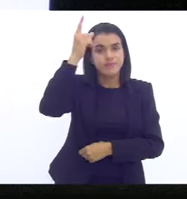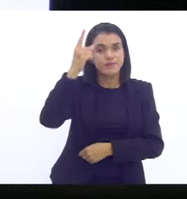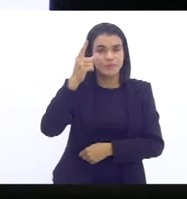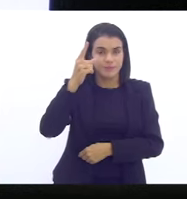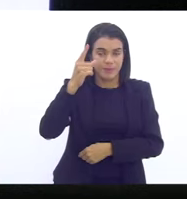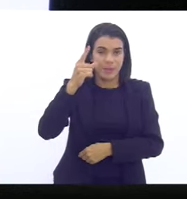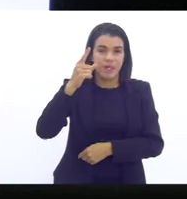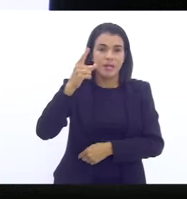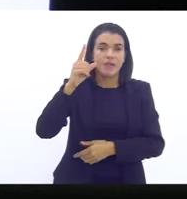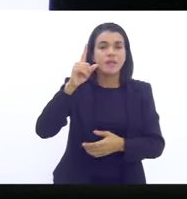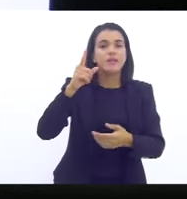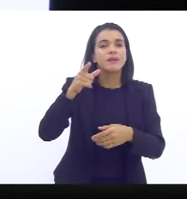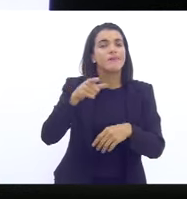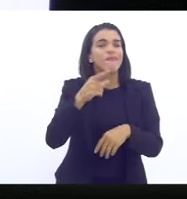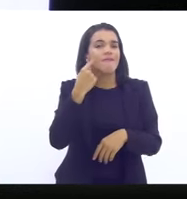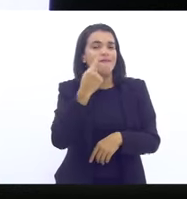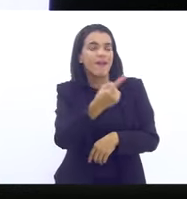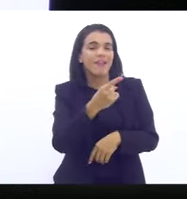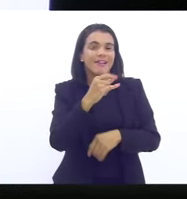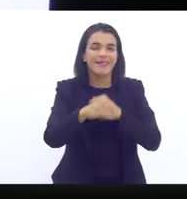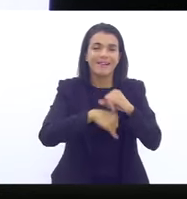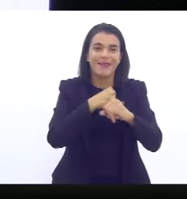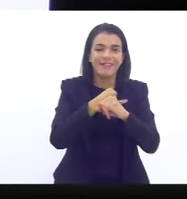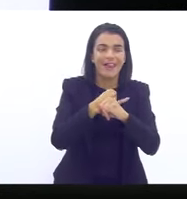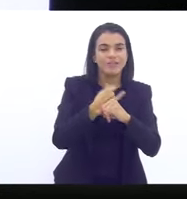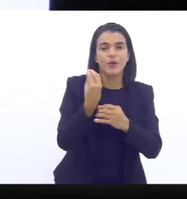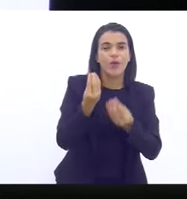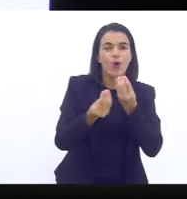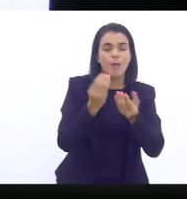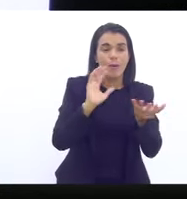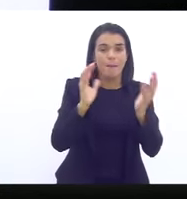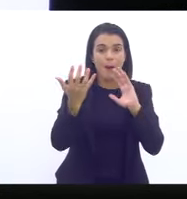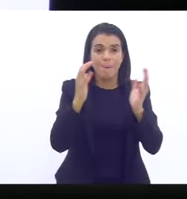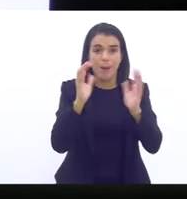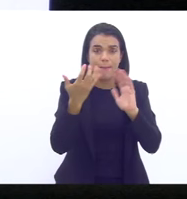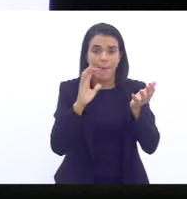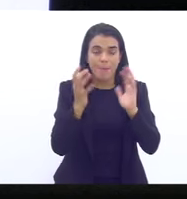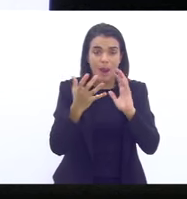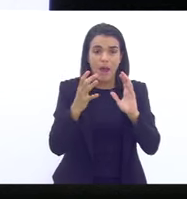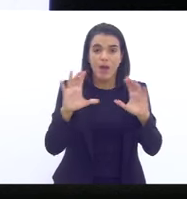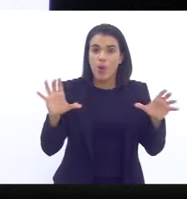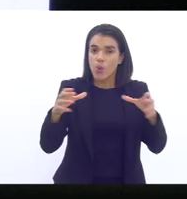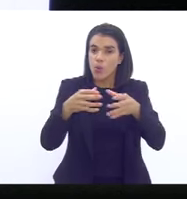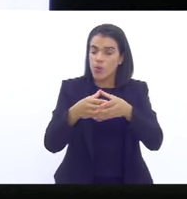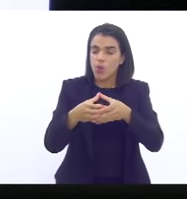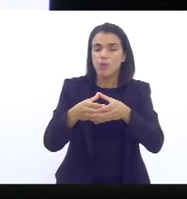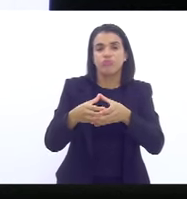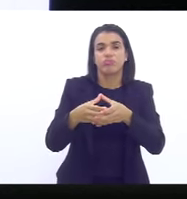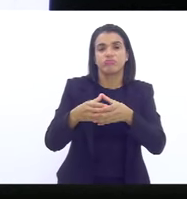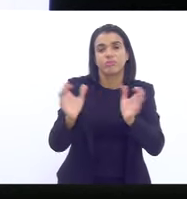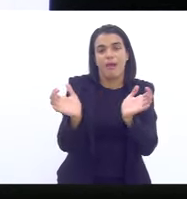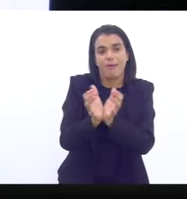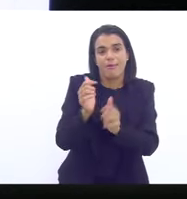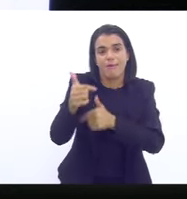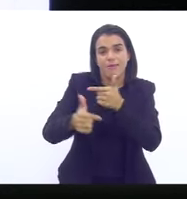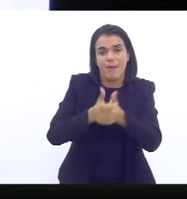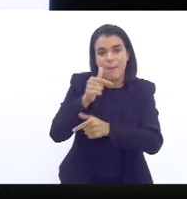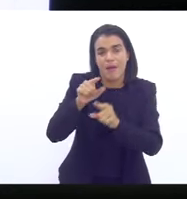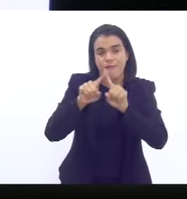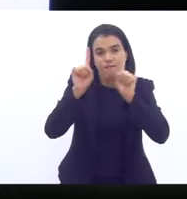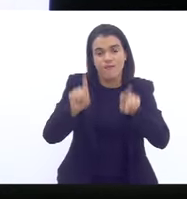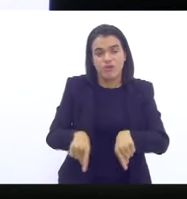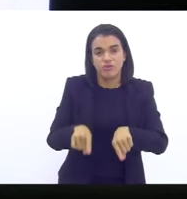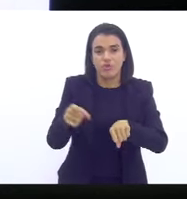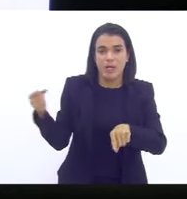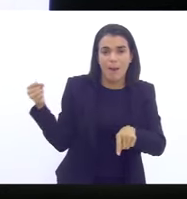previsão meteorológica, incrementamos nossas equipes no call center, que foi dobrada